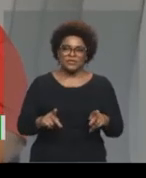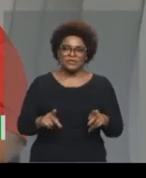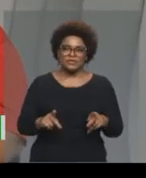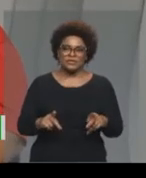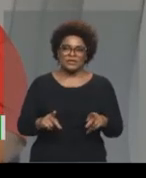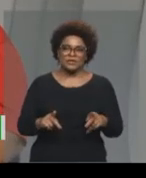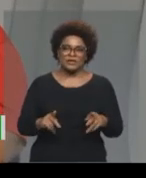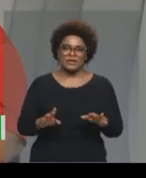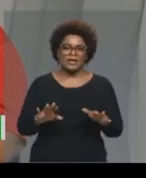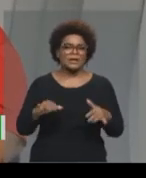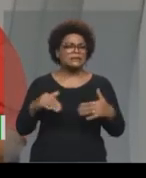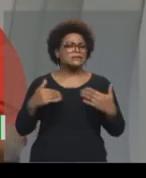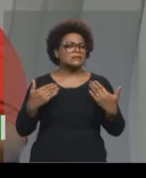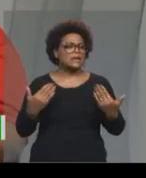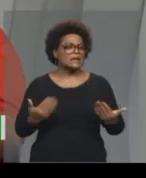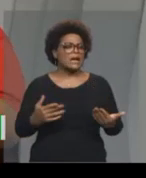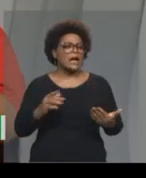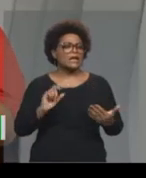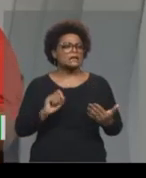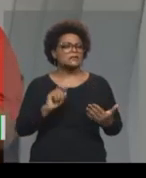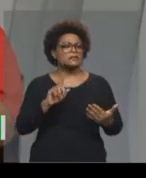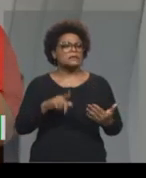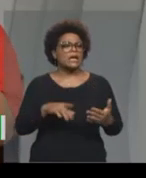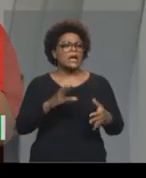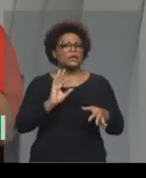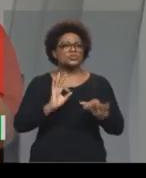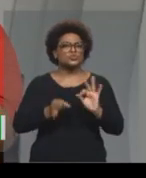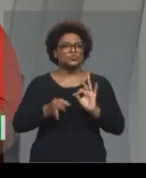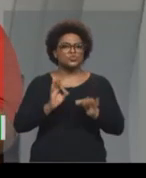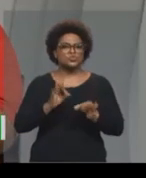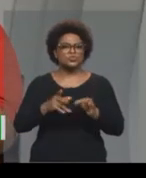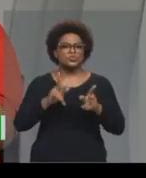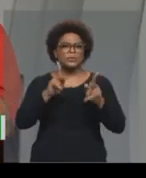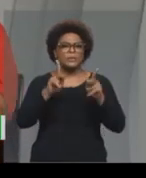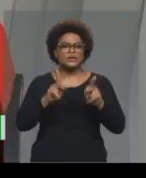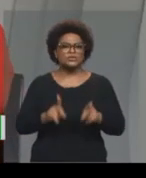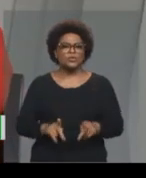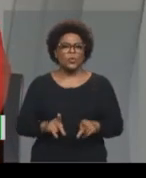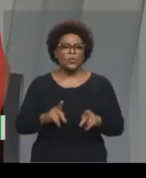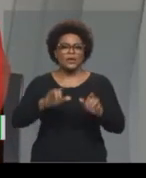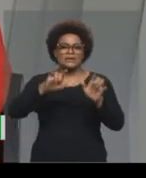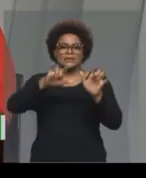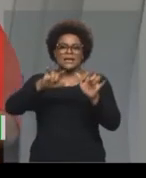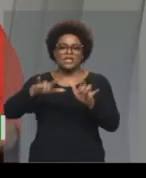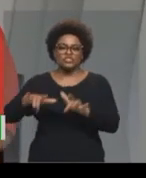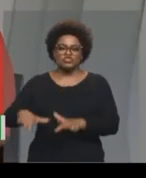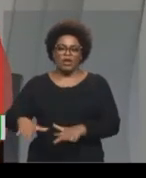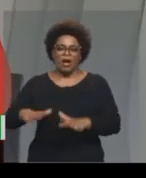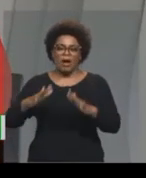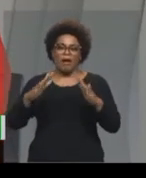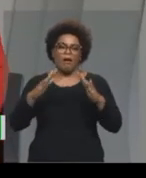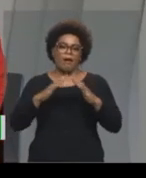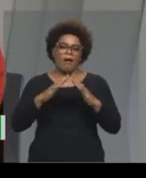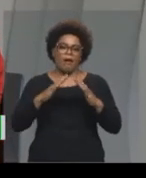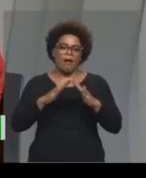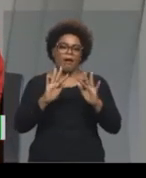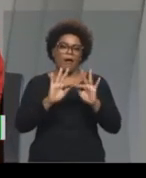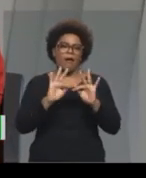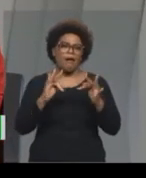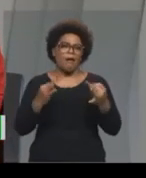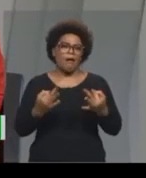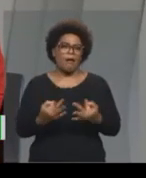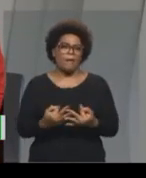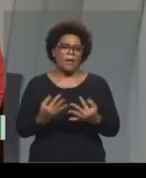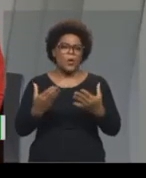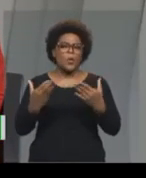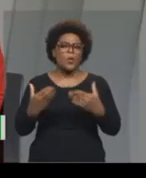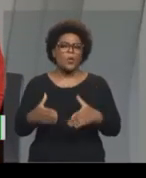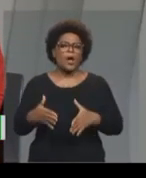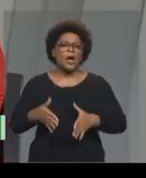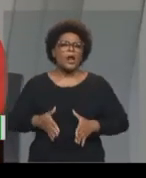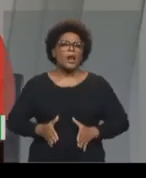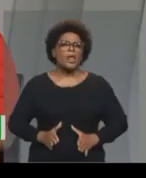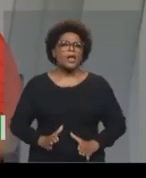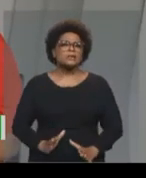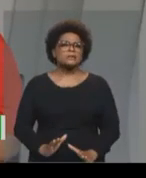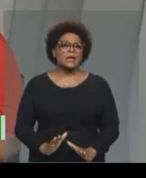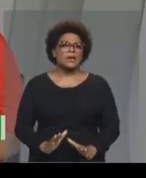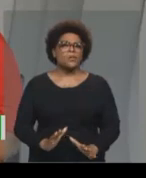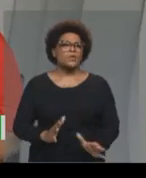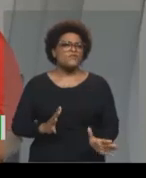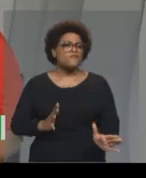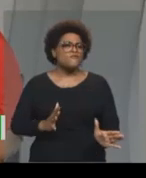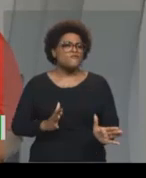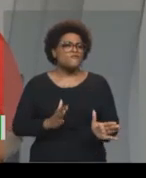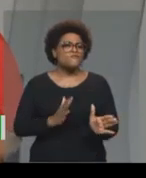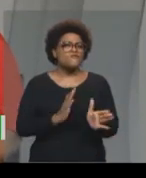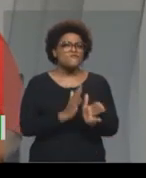que é justo as pessoas terem que sair de suas casas, terem que sair de sua terra, de seu lar,